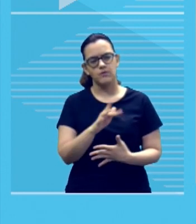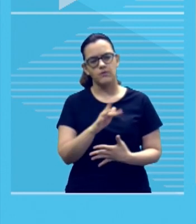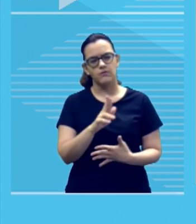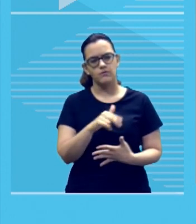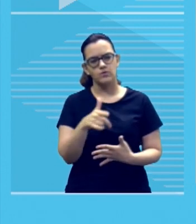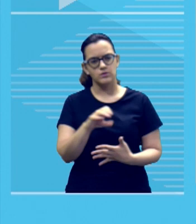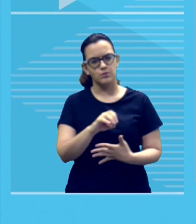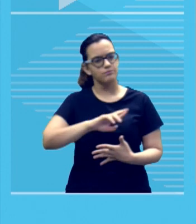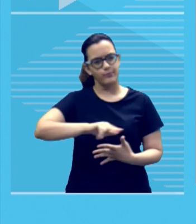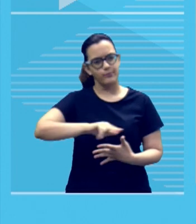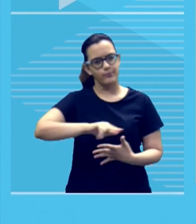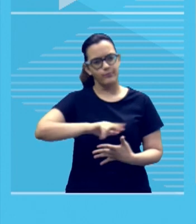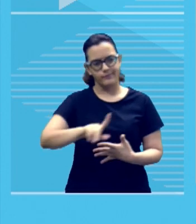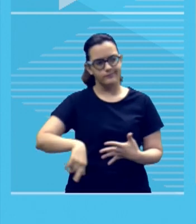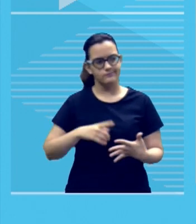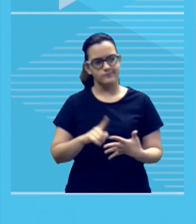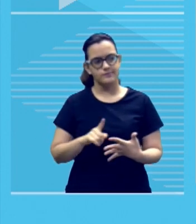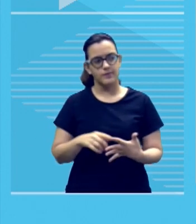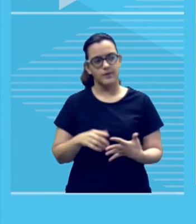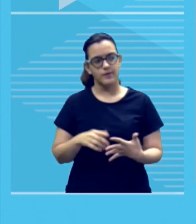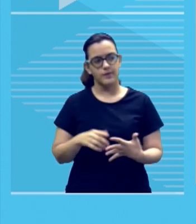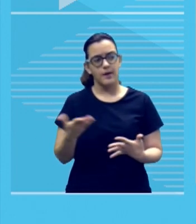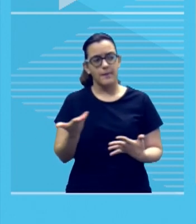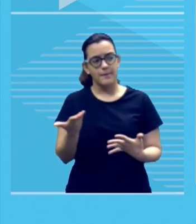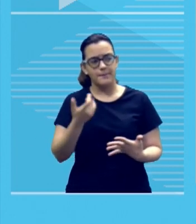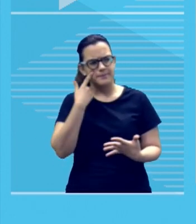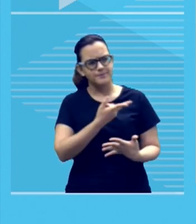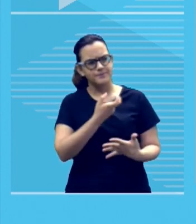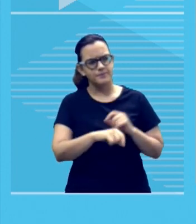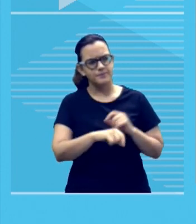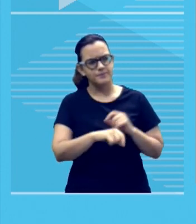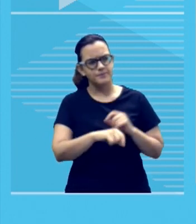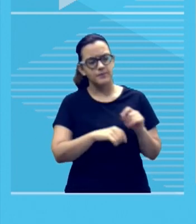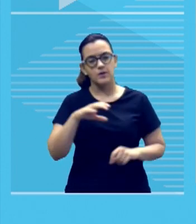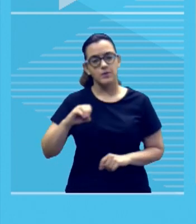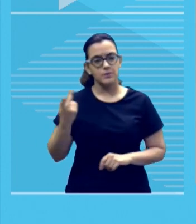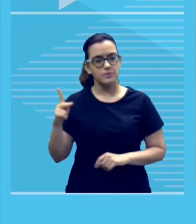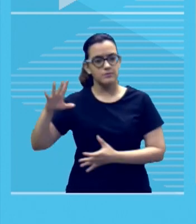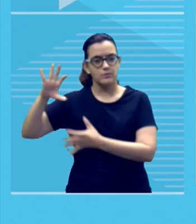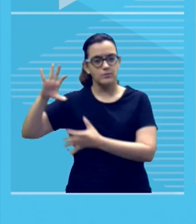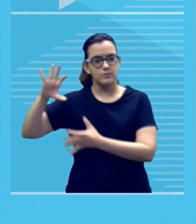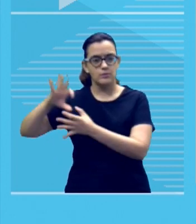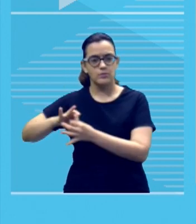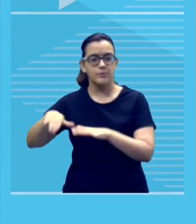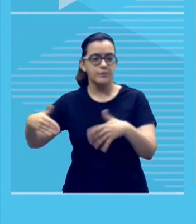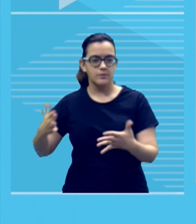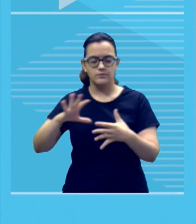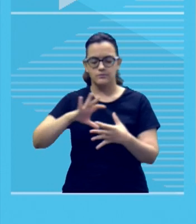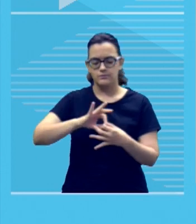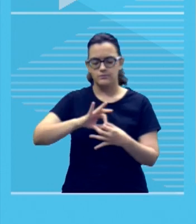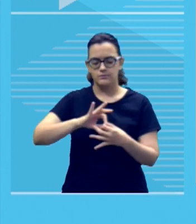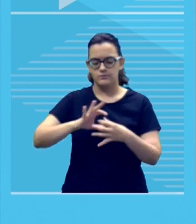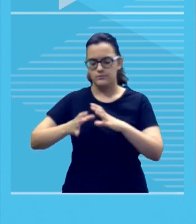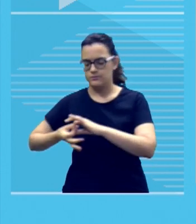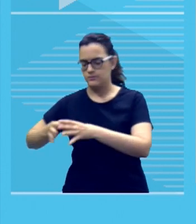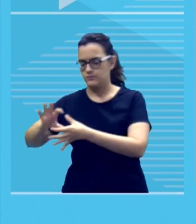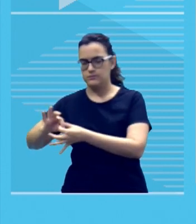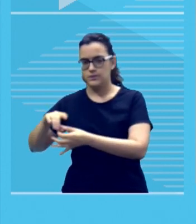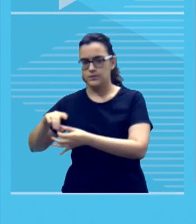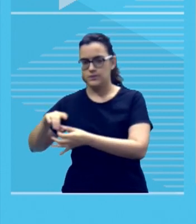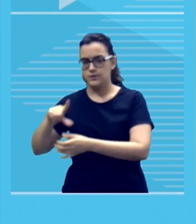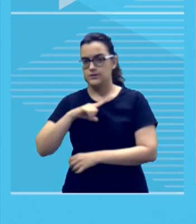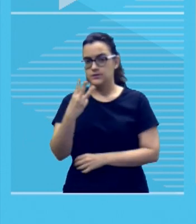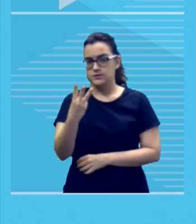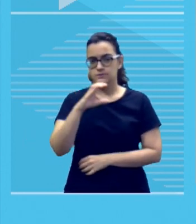se você observar a hidroxila aqui a posição 1 2 3 é que ela tá na posição 1 e